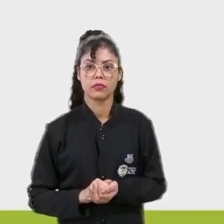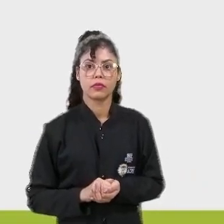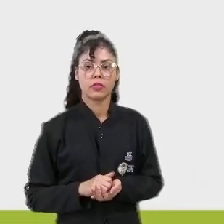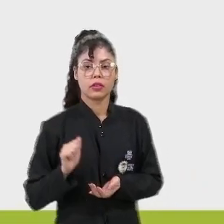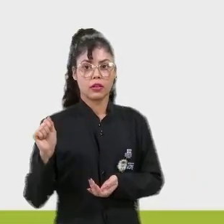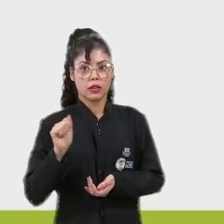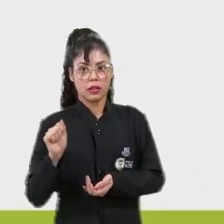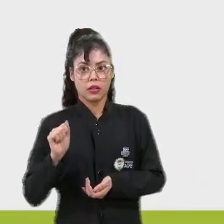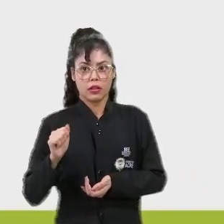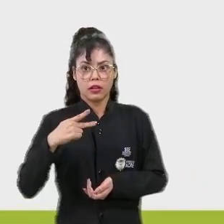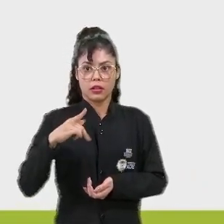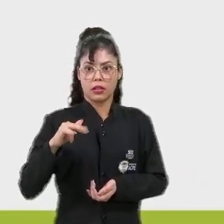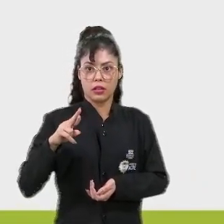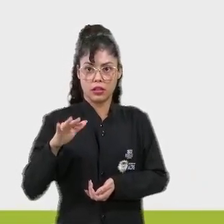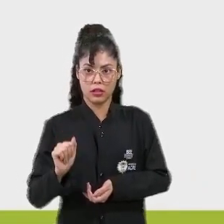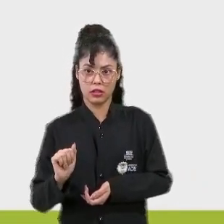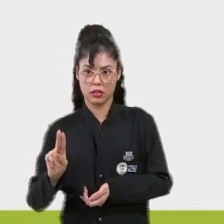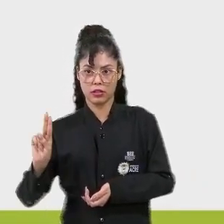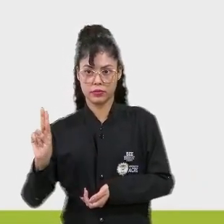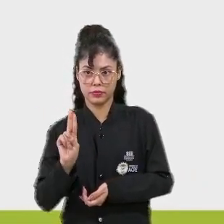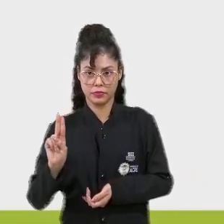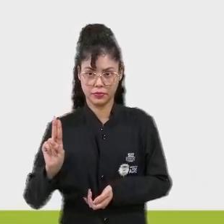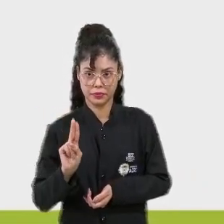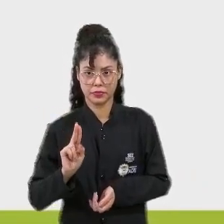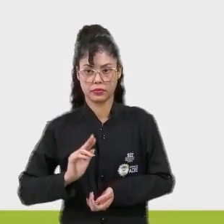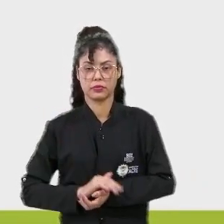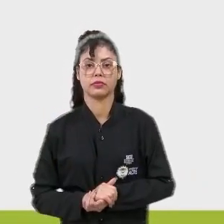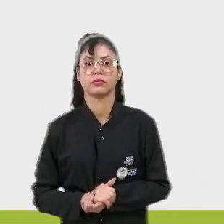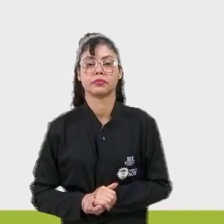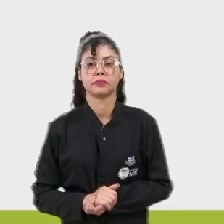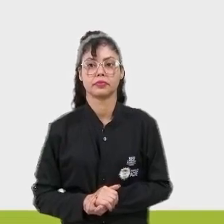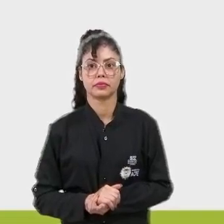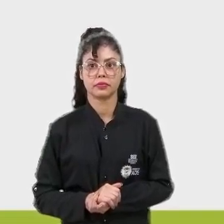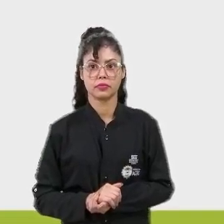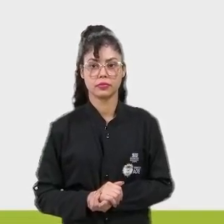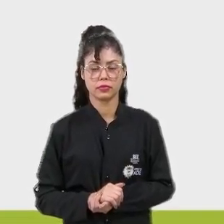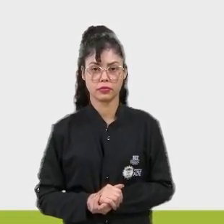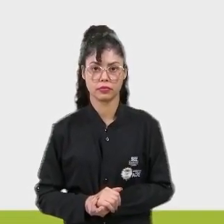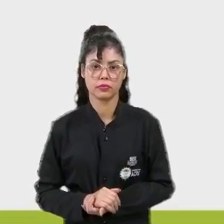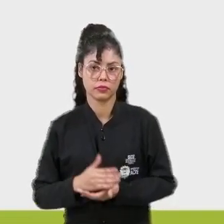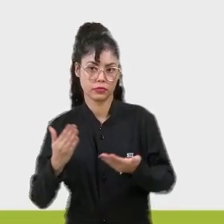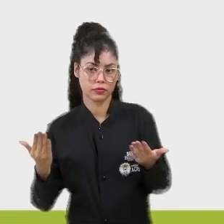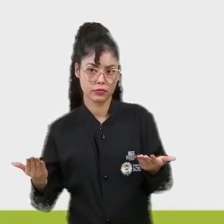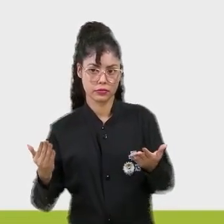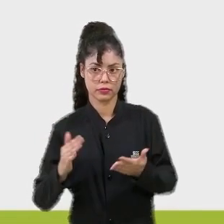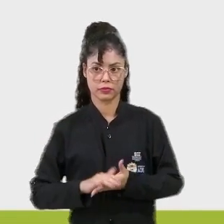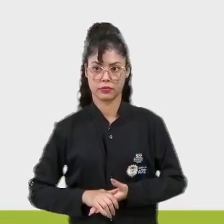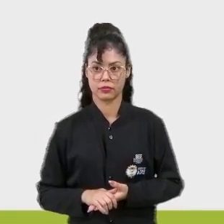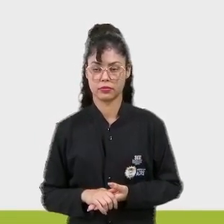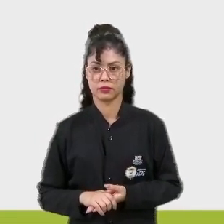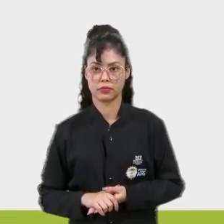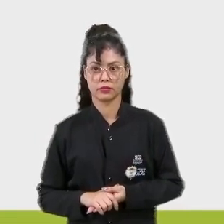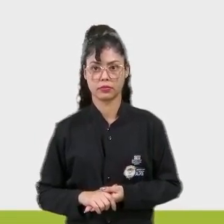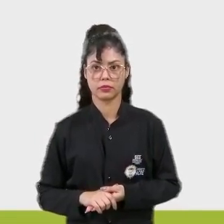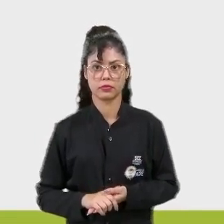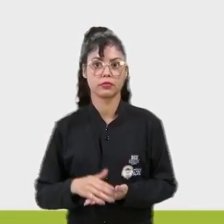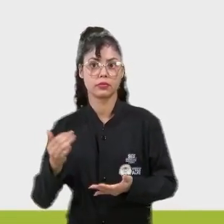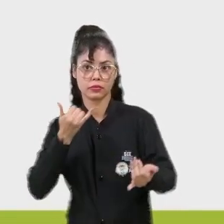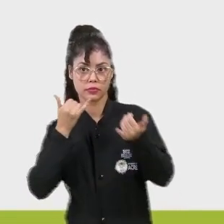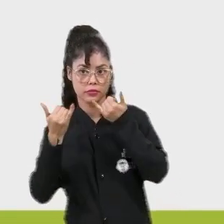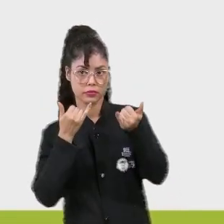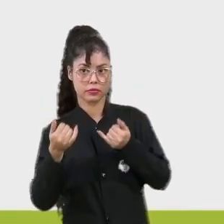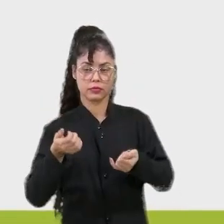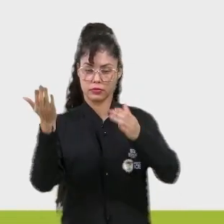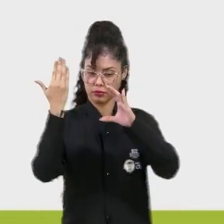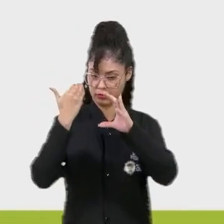Brasa, Argentina, Paraguai e Uruguai. Vamos lá? Essa